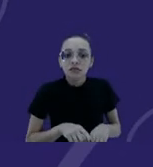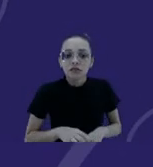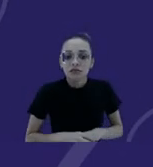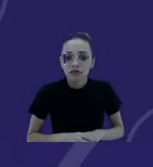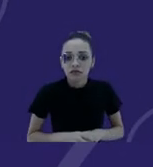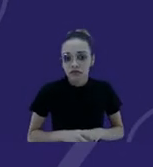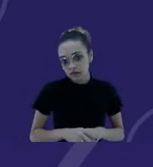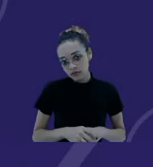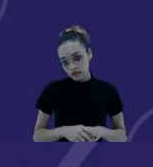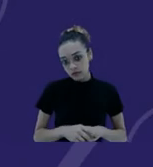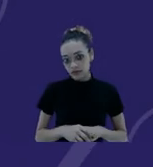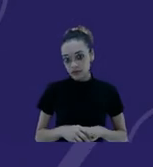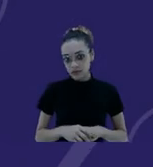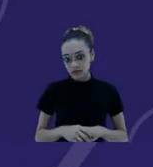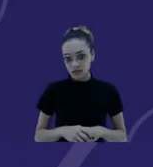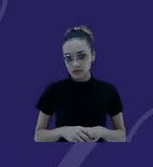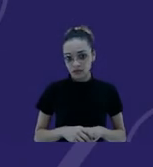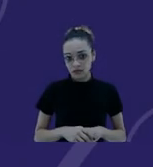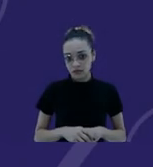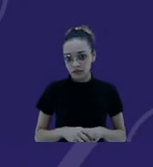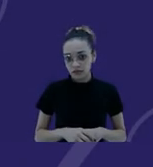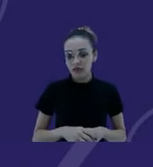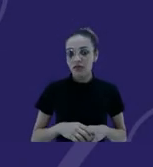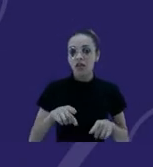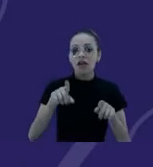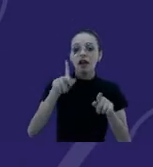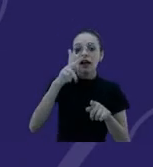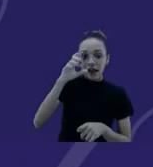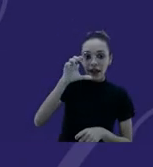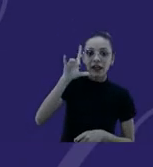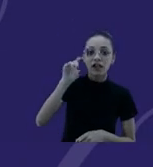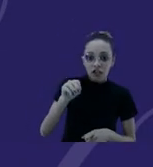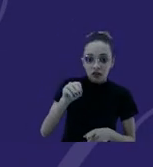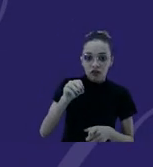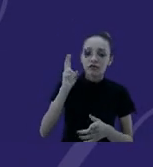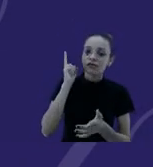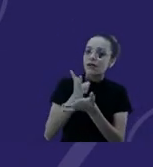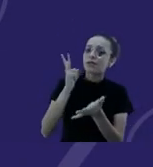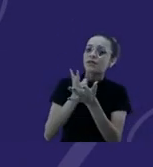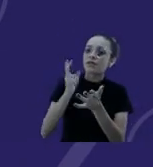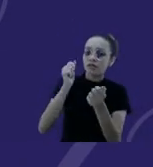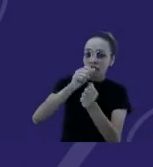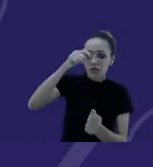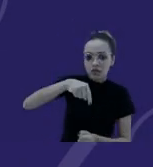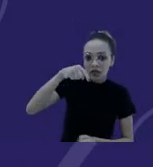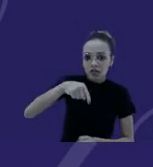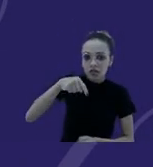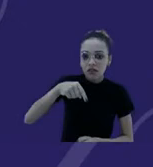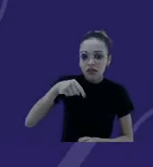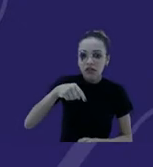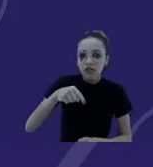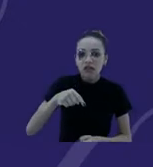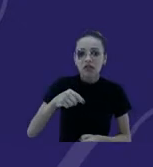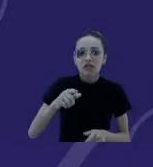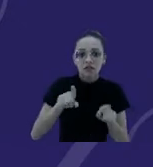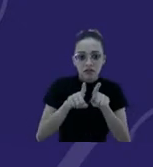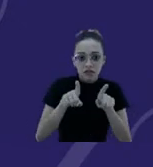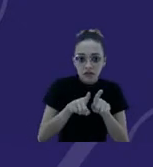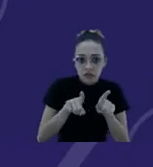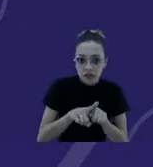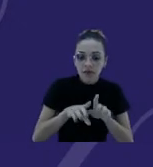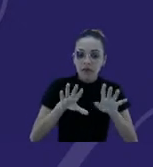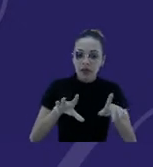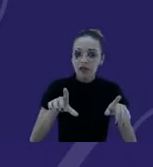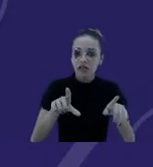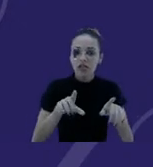lá de Cobra. E Hélio, que sempre esteve aqui e em outros lugares também, tá? Mas também